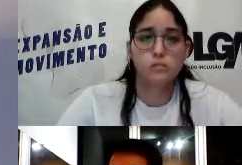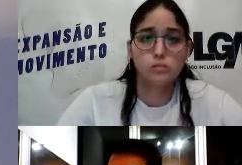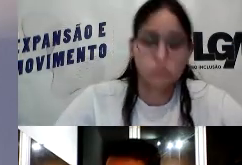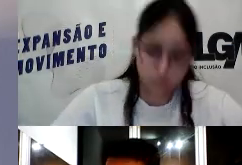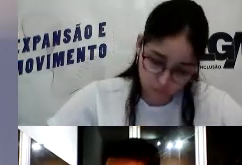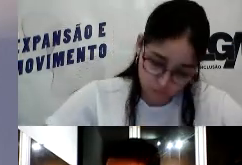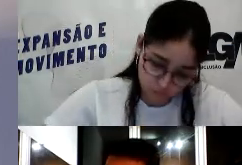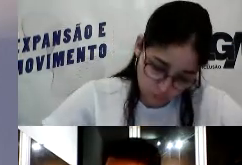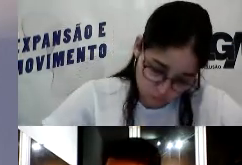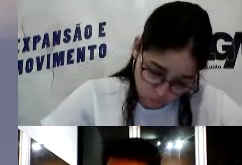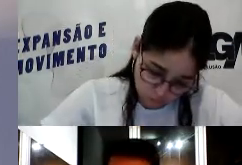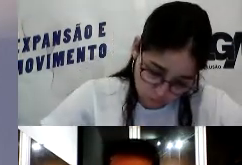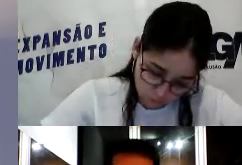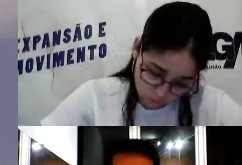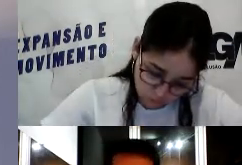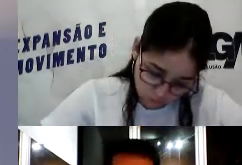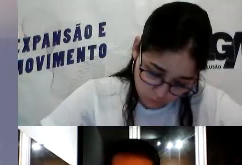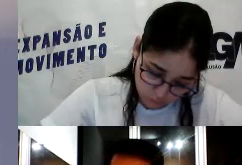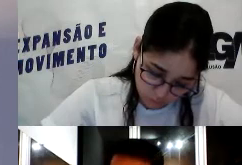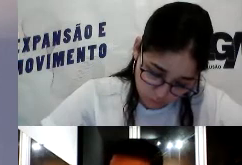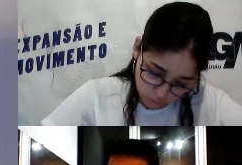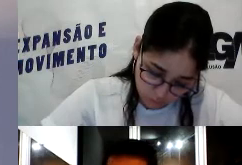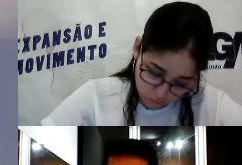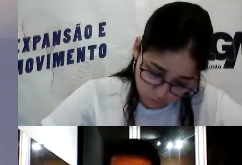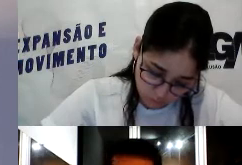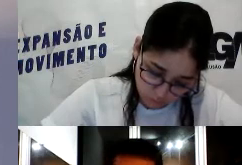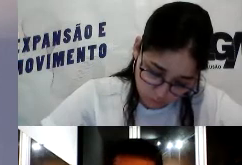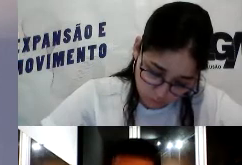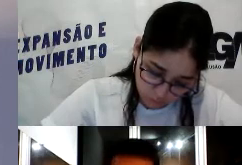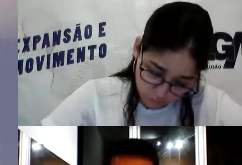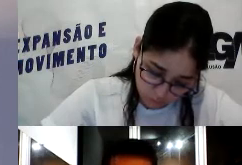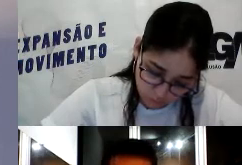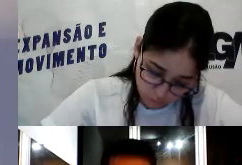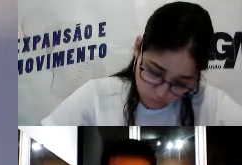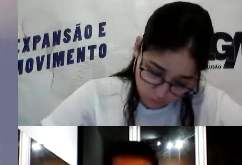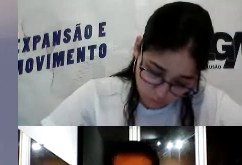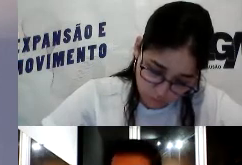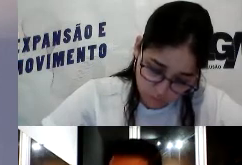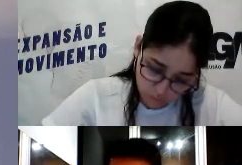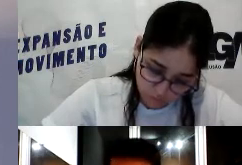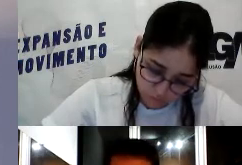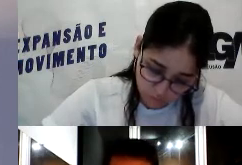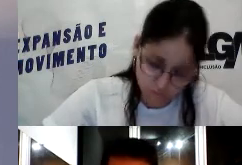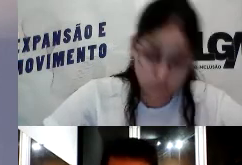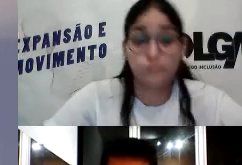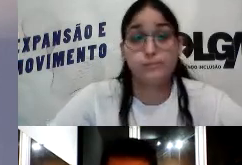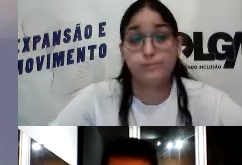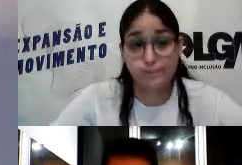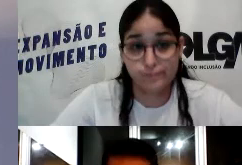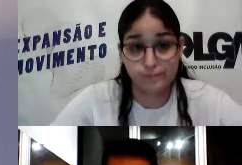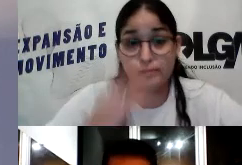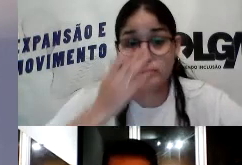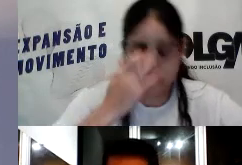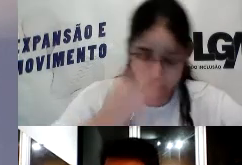Chegaram a falar, inclusive, um médico, falar que a pessoa ali com aquela síndrome é hipersexualizada, olha só. Né?